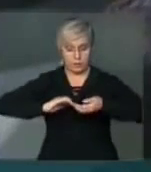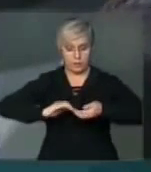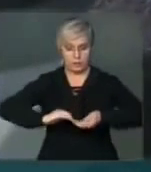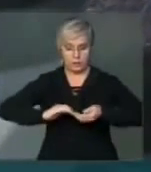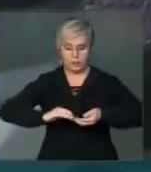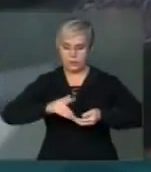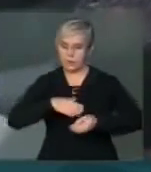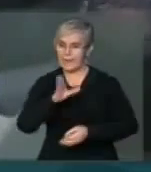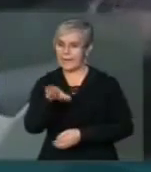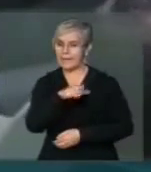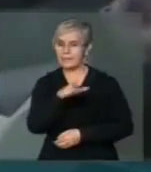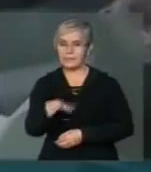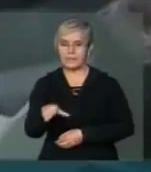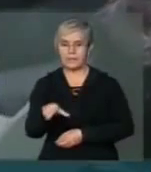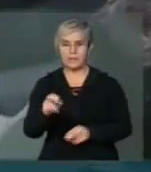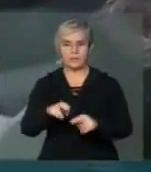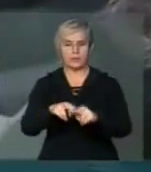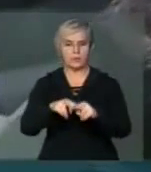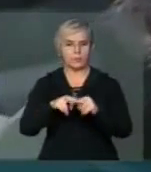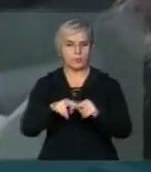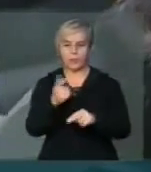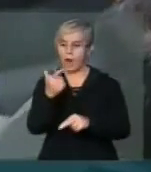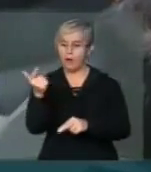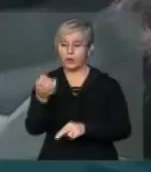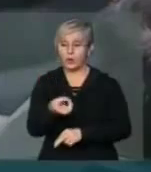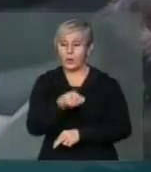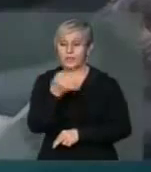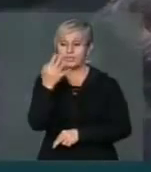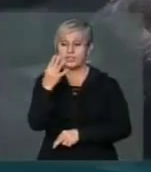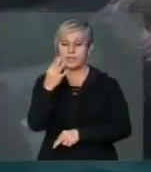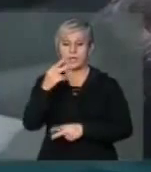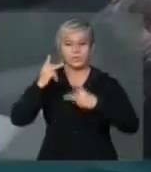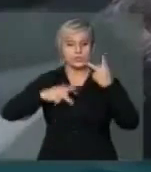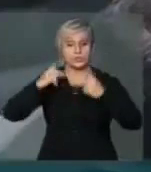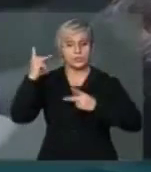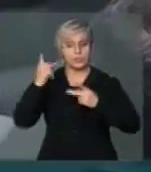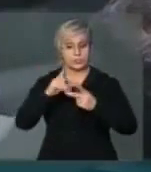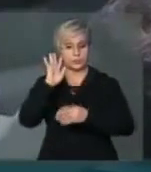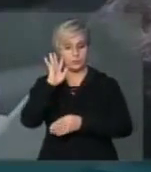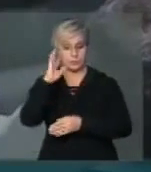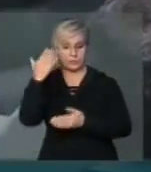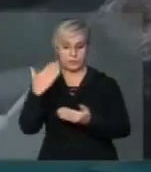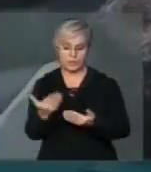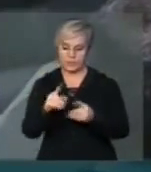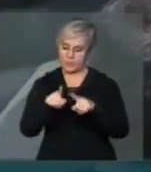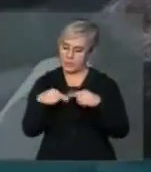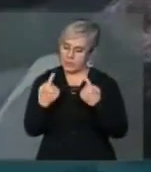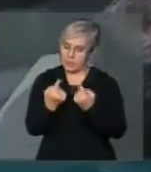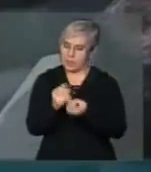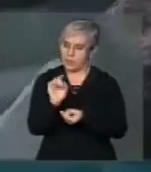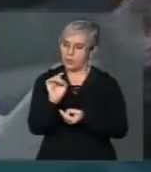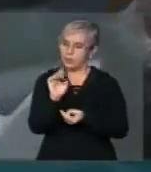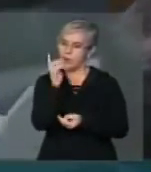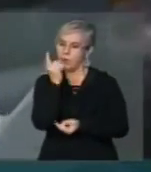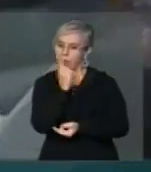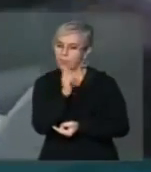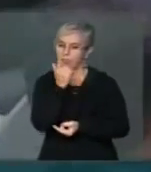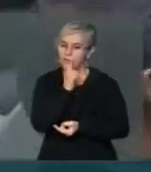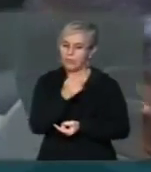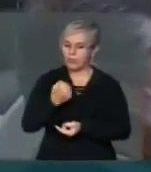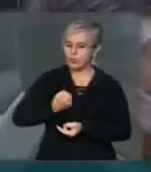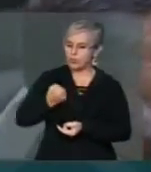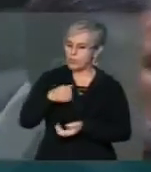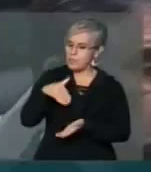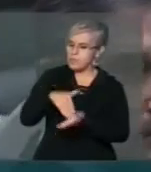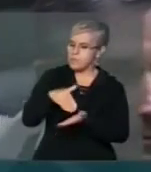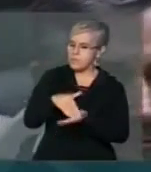foi cancelada porque não obteve quórum para deliberações. Aliás, a sessão apenas alcançou o número